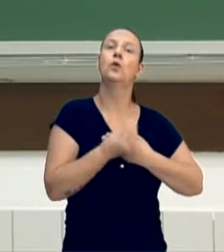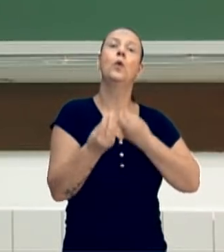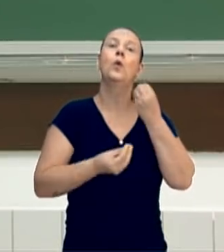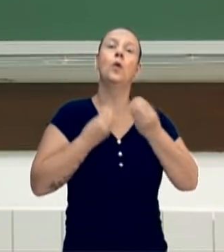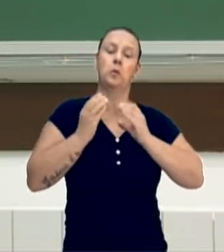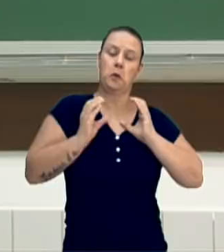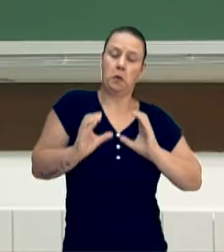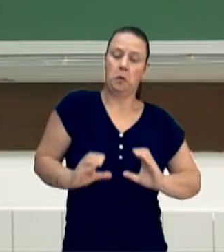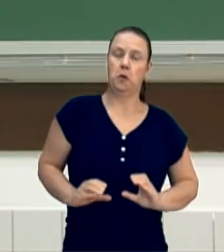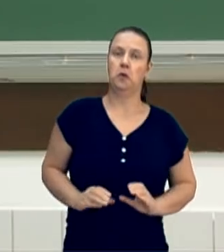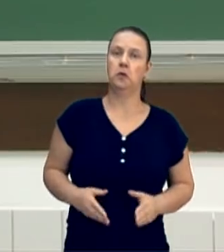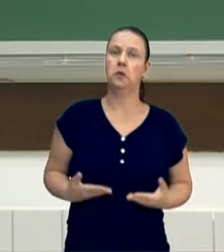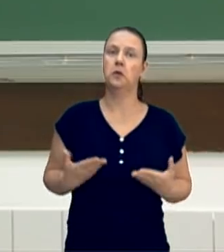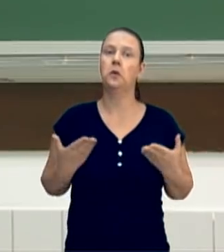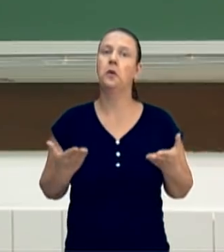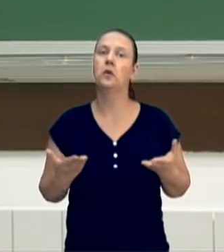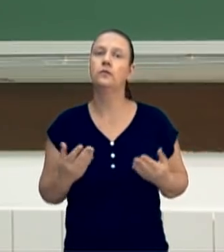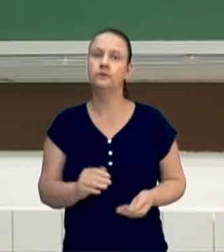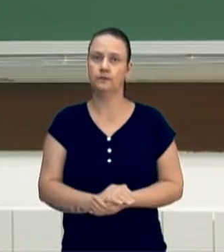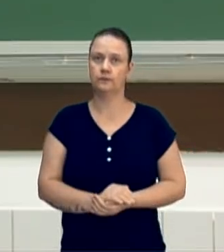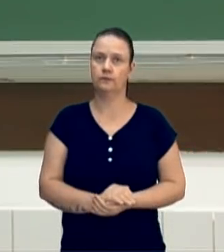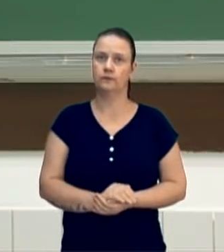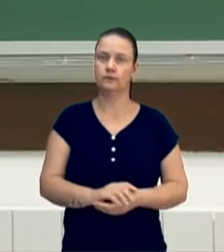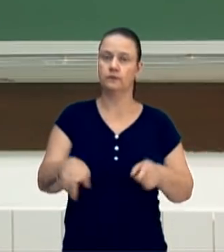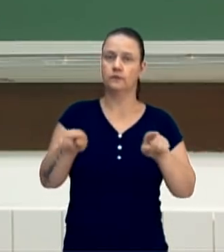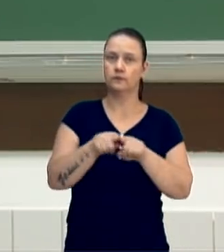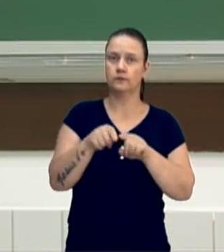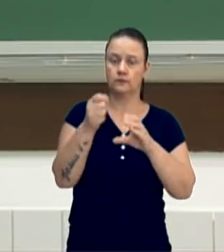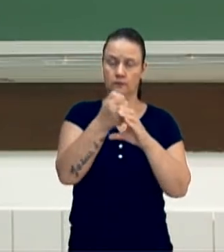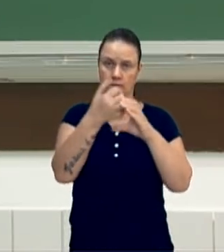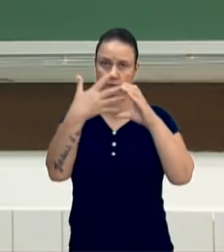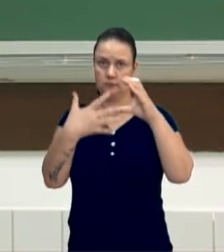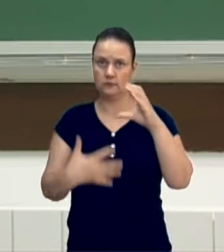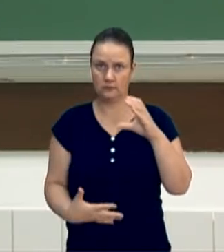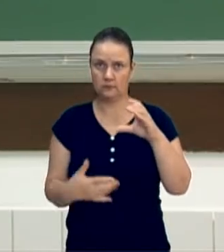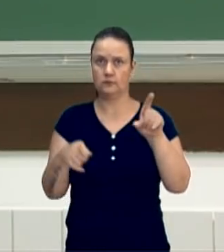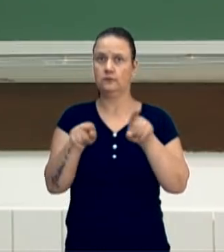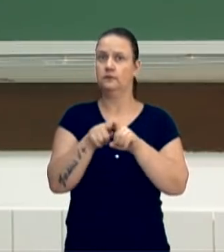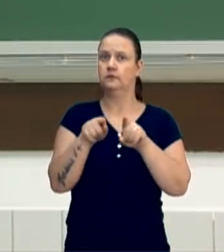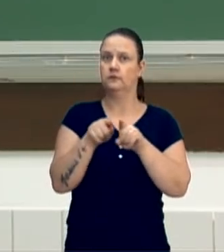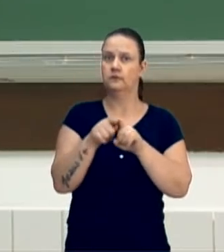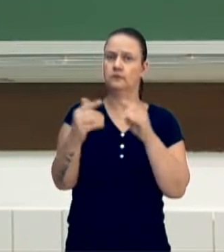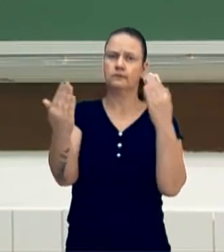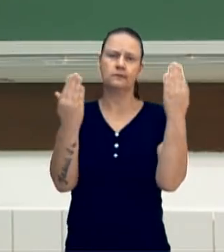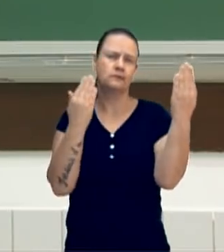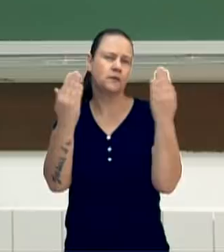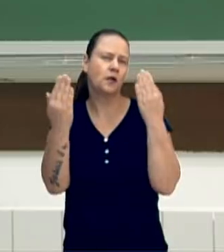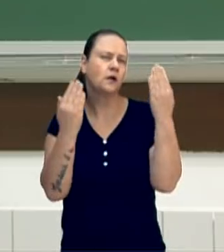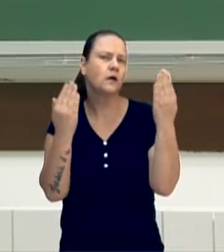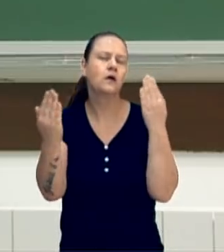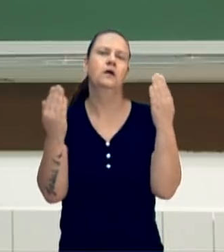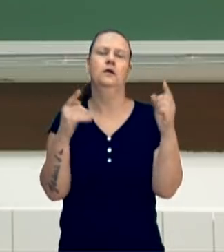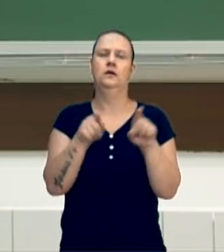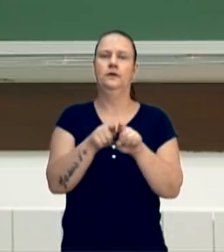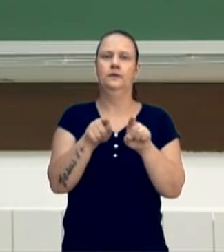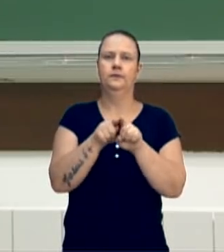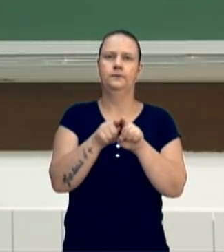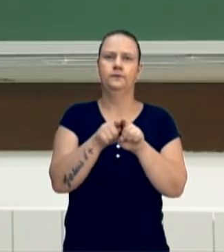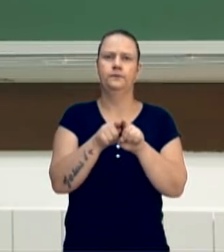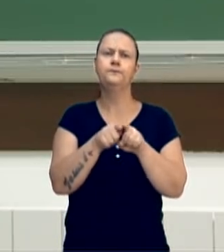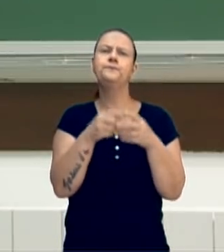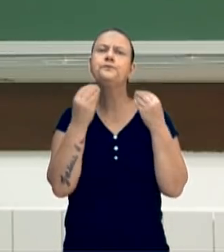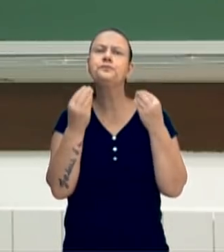as atitudes, elas envolvem, então, características que são psicológicas. Como